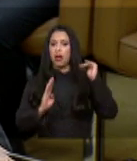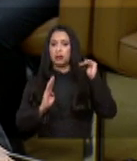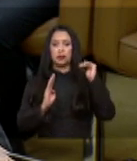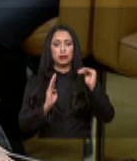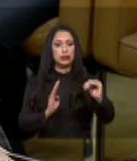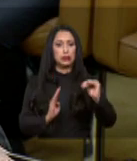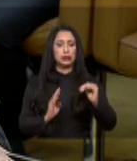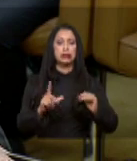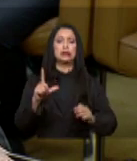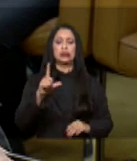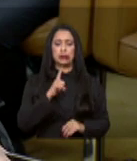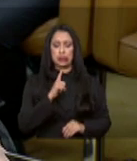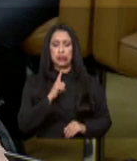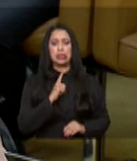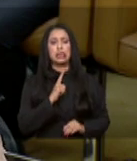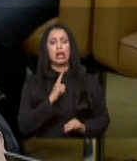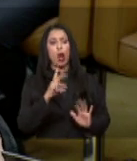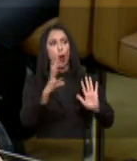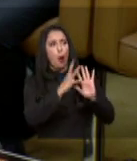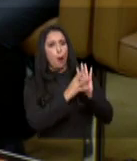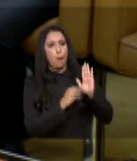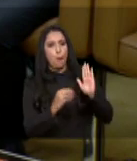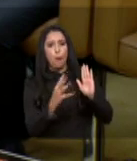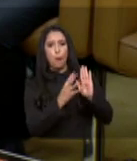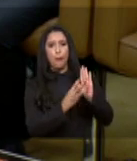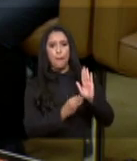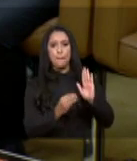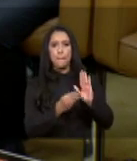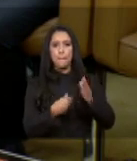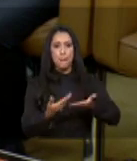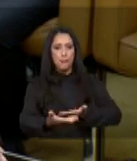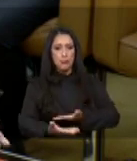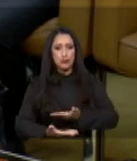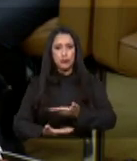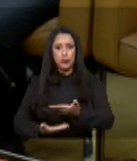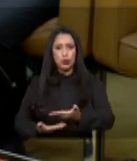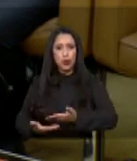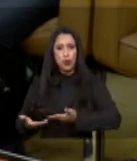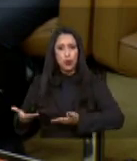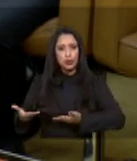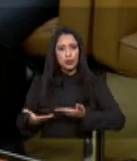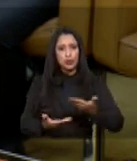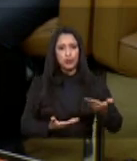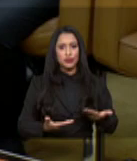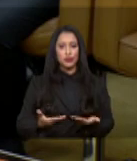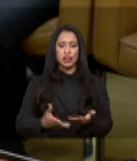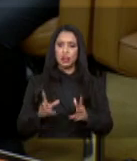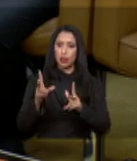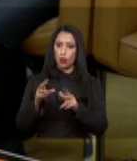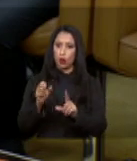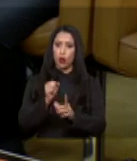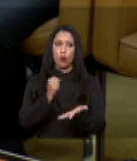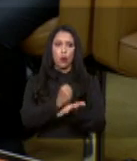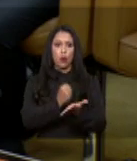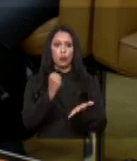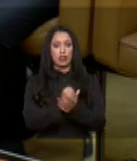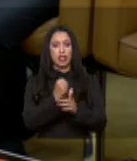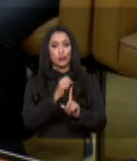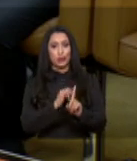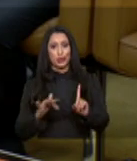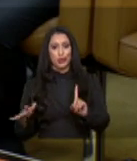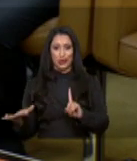instaurador de um modelo de convivência, como foi o contrato social.